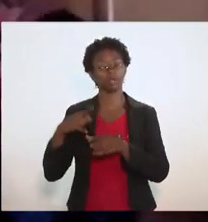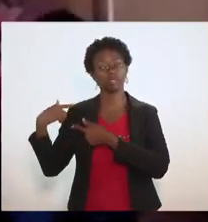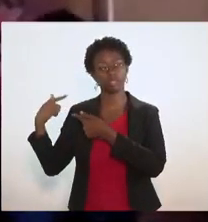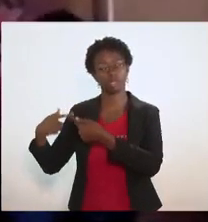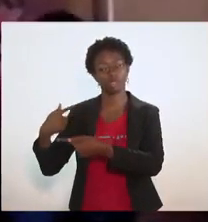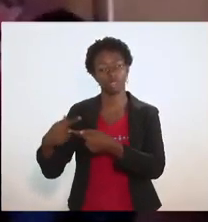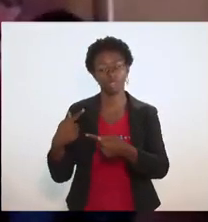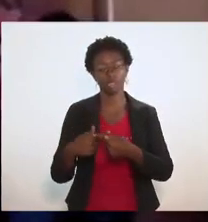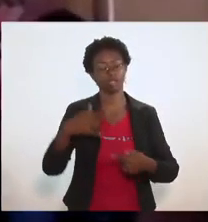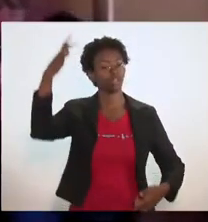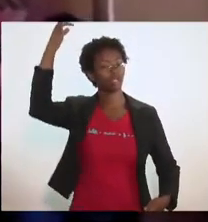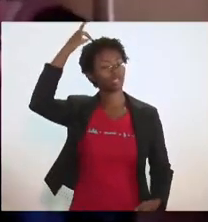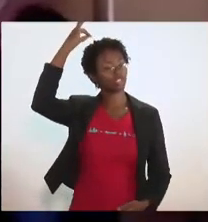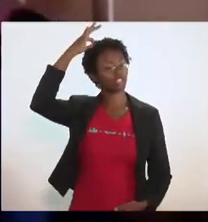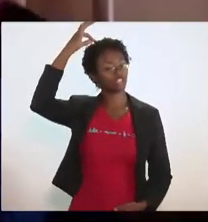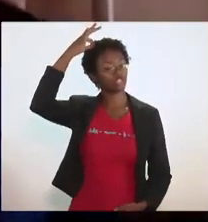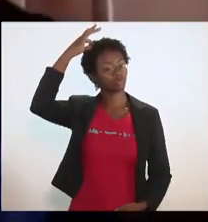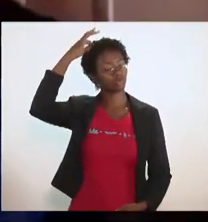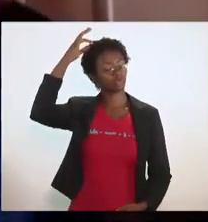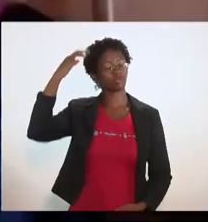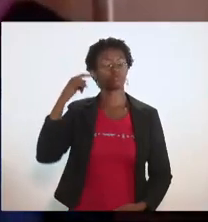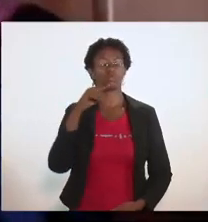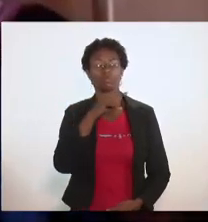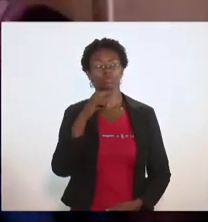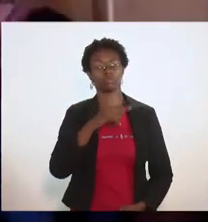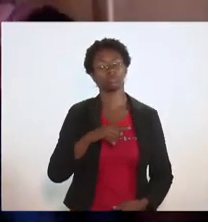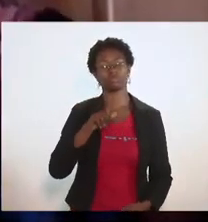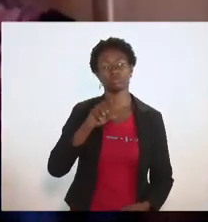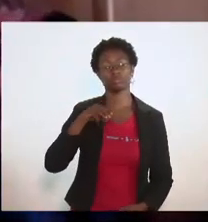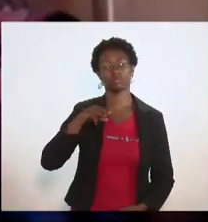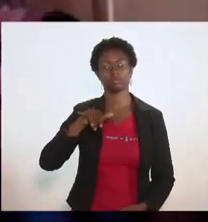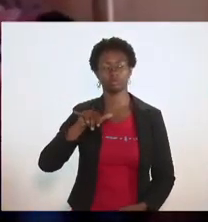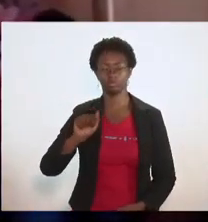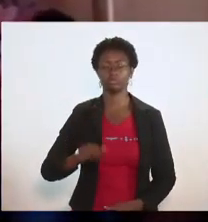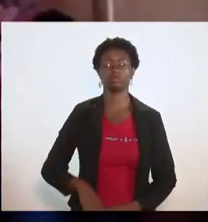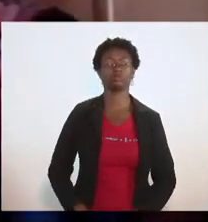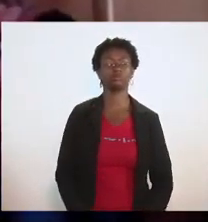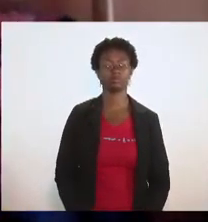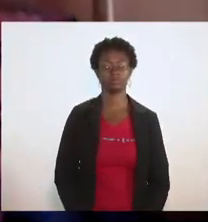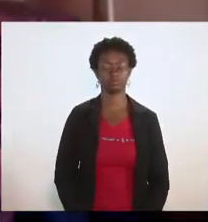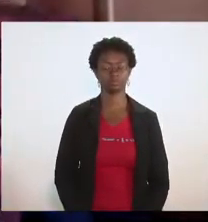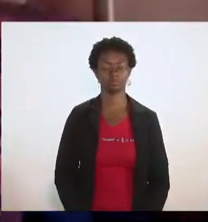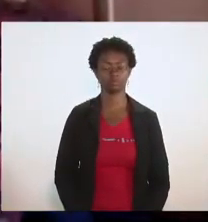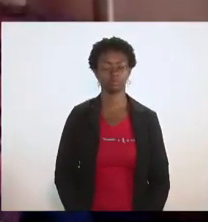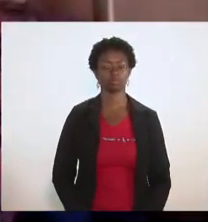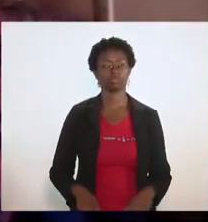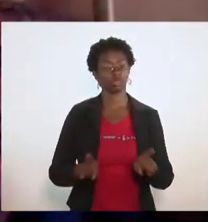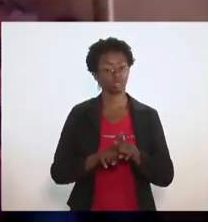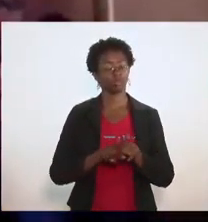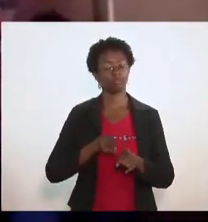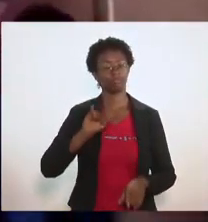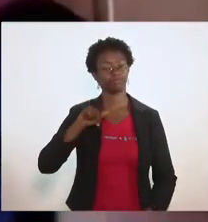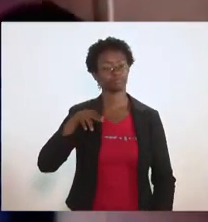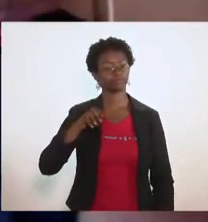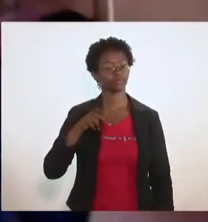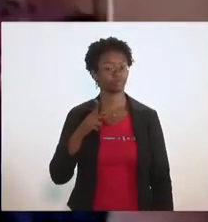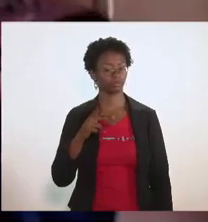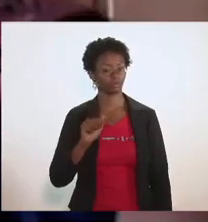espiritual ali com aquele espaço. Né? A gente tem falado muito de perto, tanto com os herdeiros